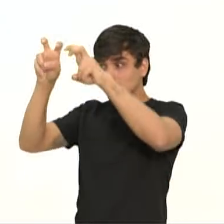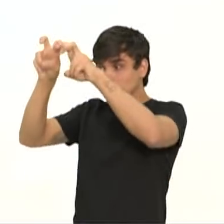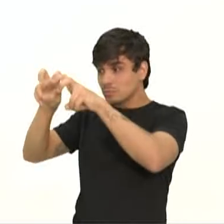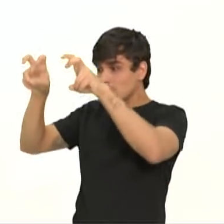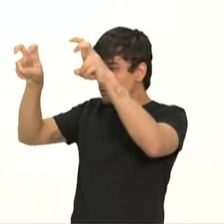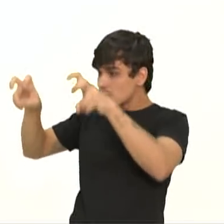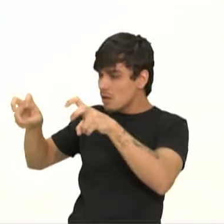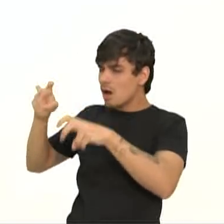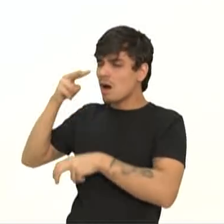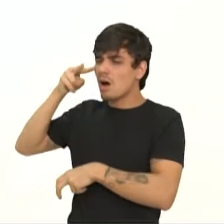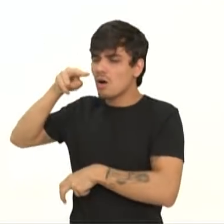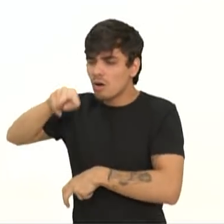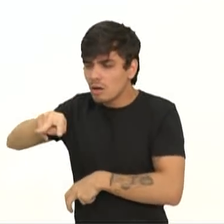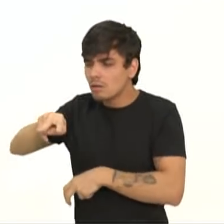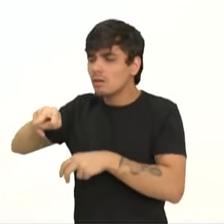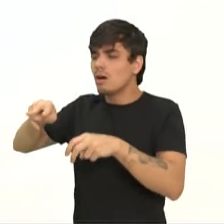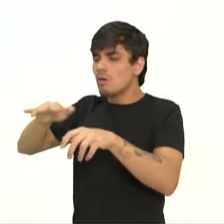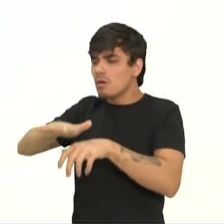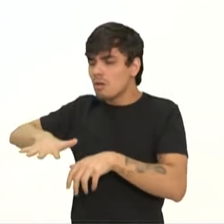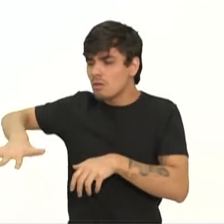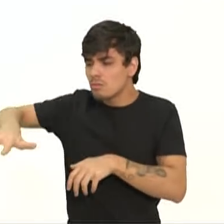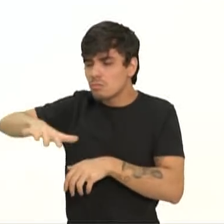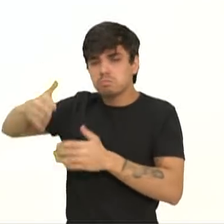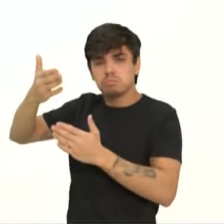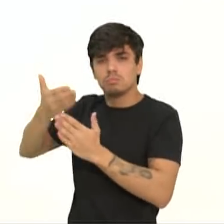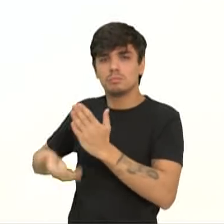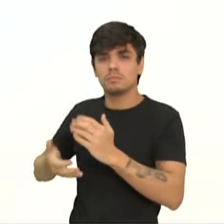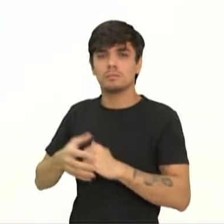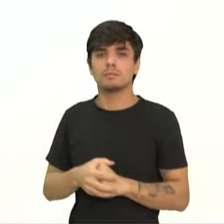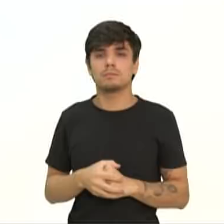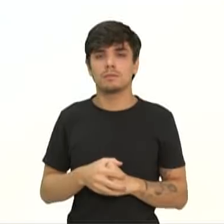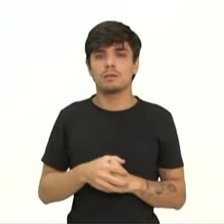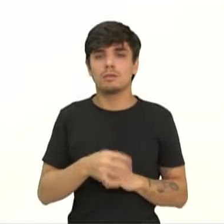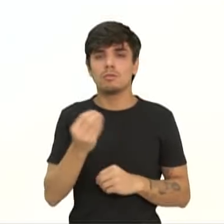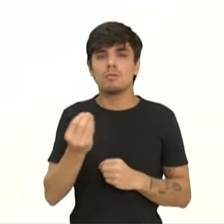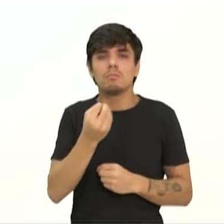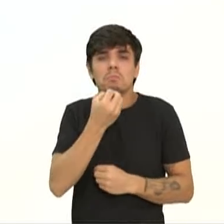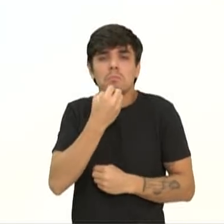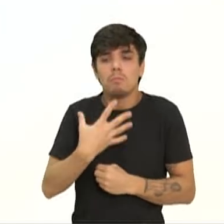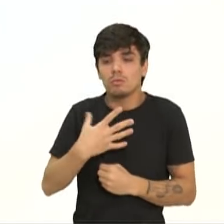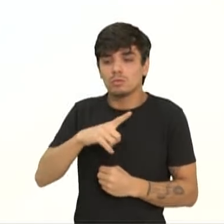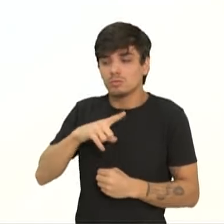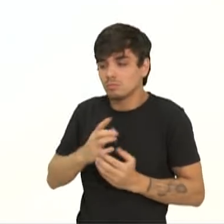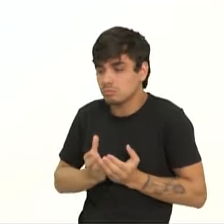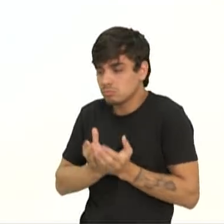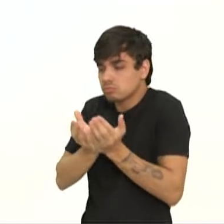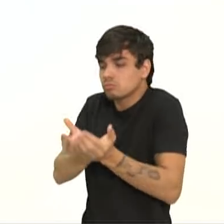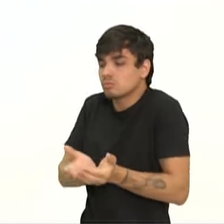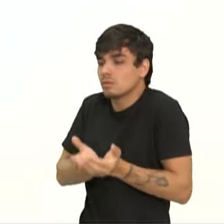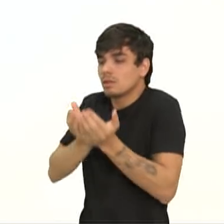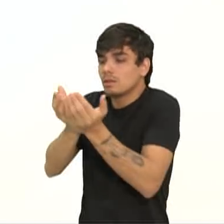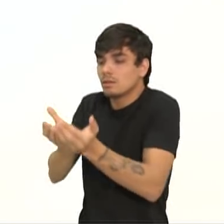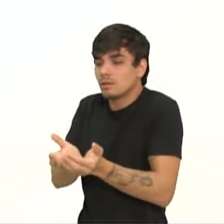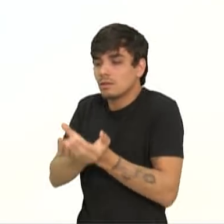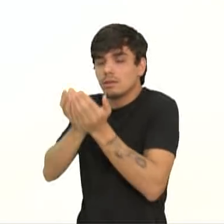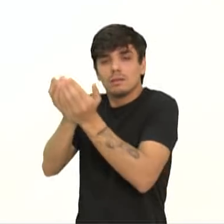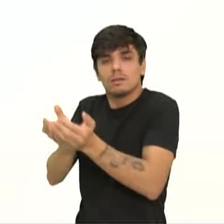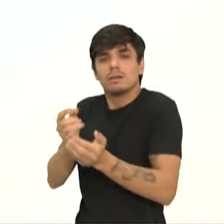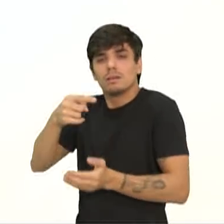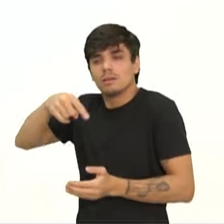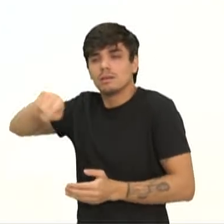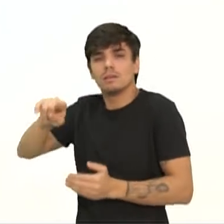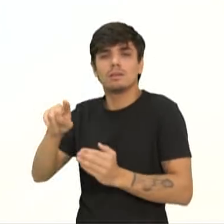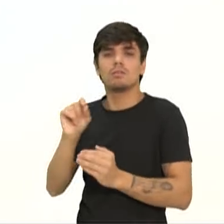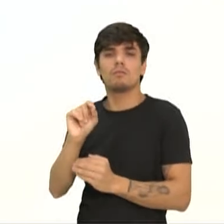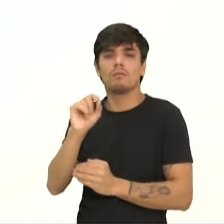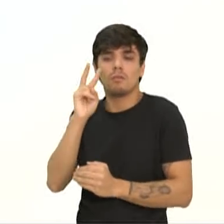Perdida. Como seria bom se tivessem uma canoa e pudessem ir ver o que havia na